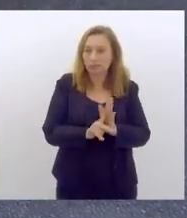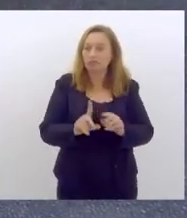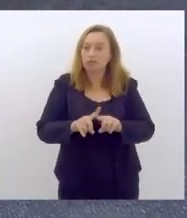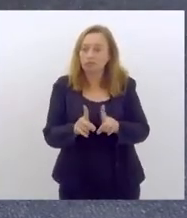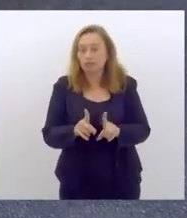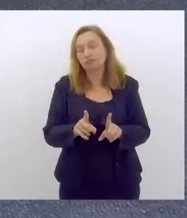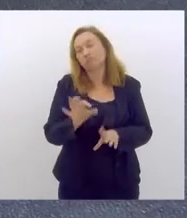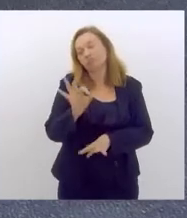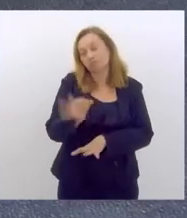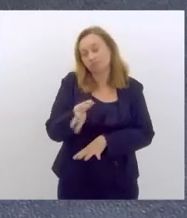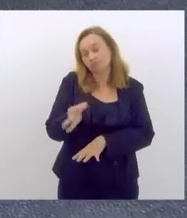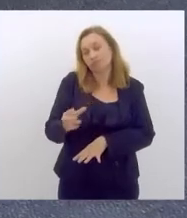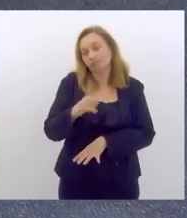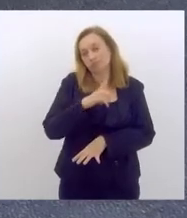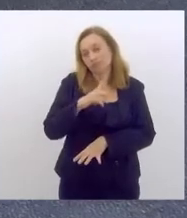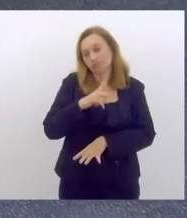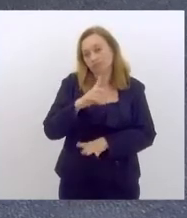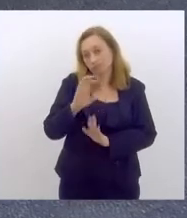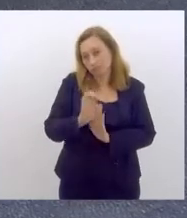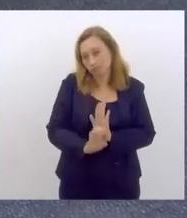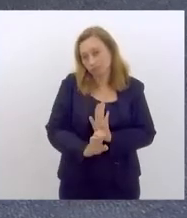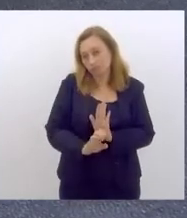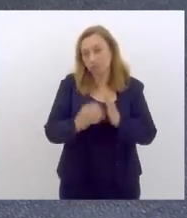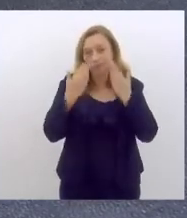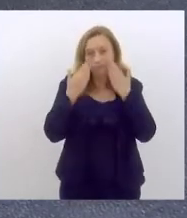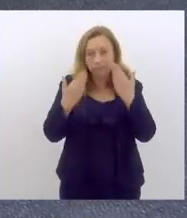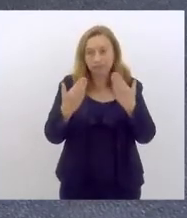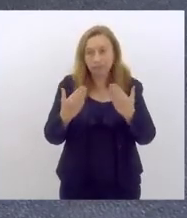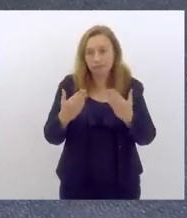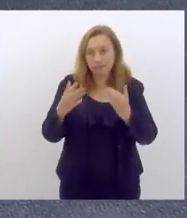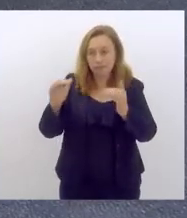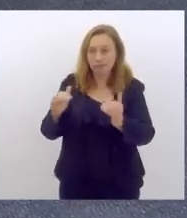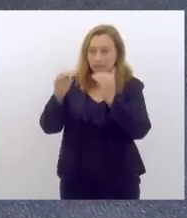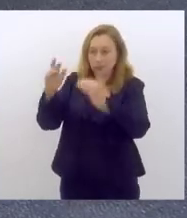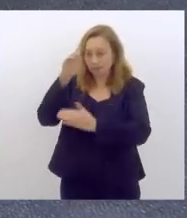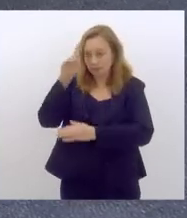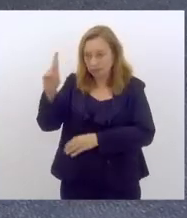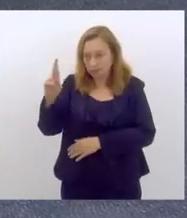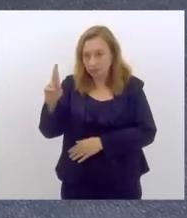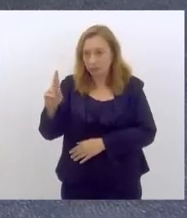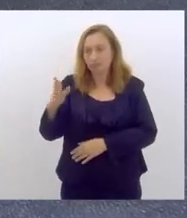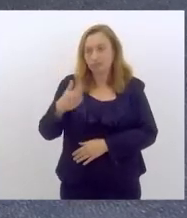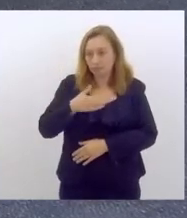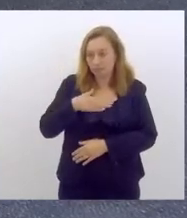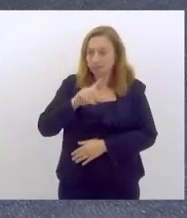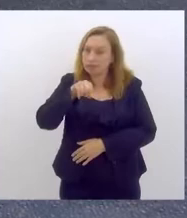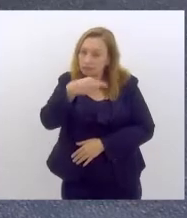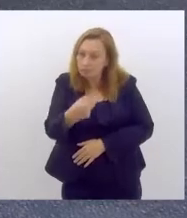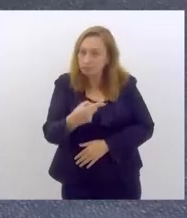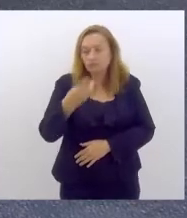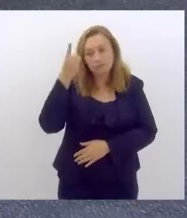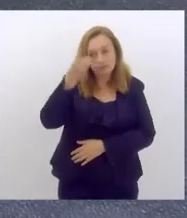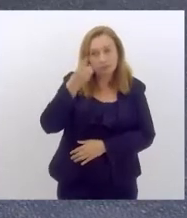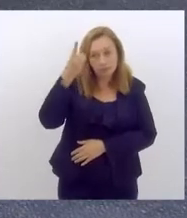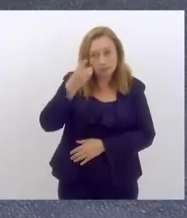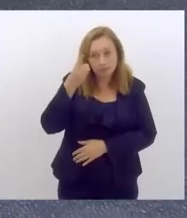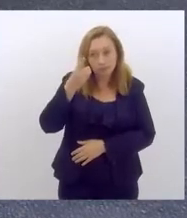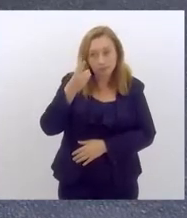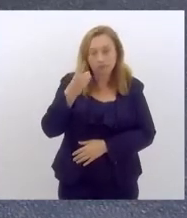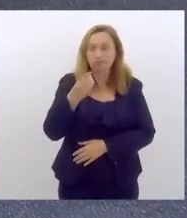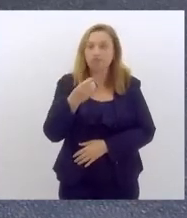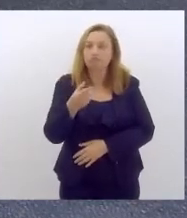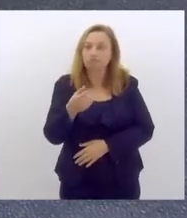eu tenho absoluta certeza que as emendas apresentadas por Vossa Excelência, por mim e pelos demais deputados, vão, sem